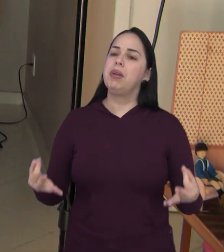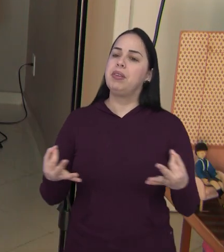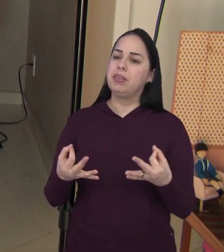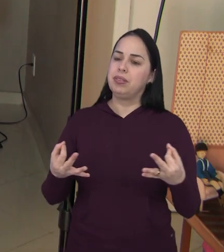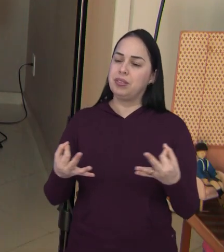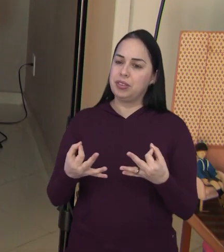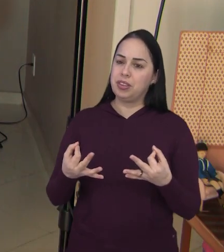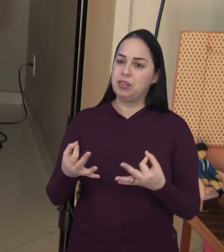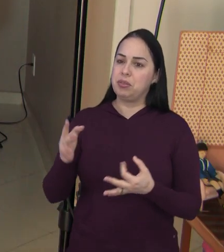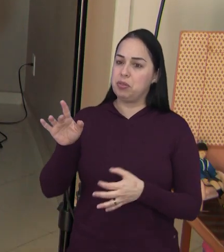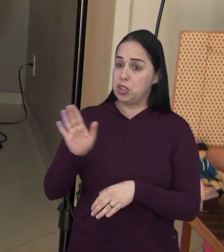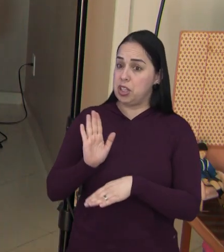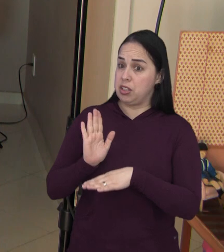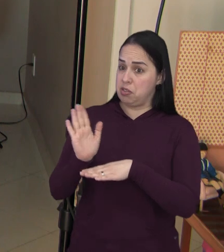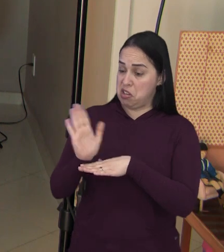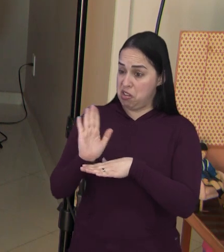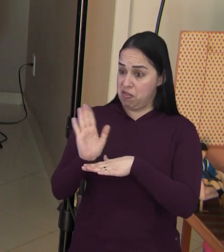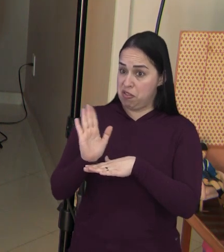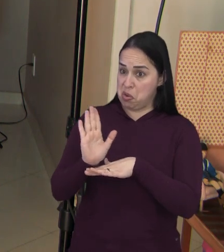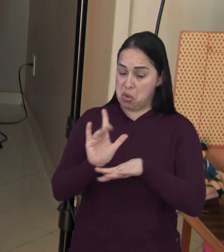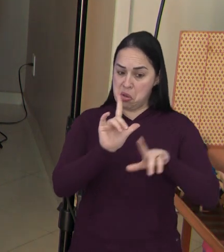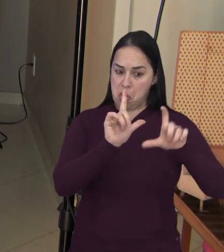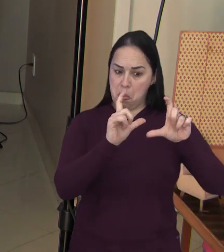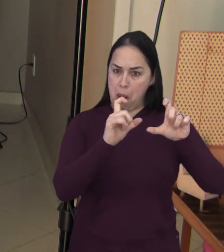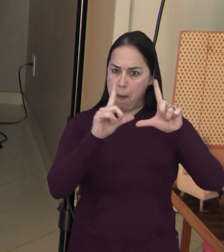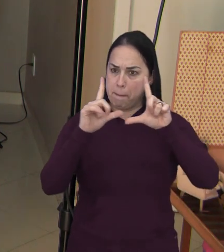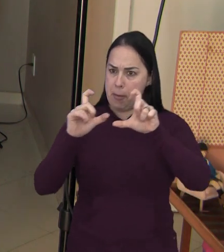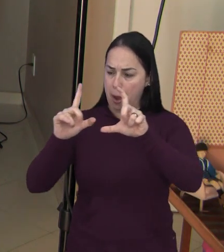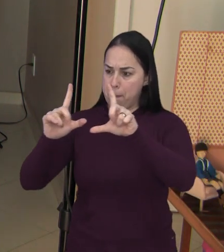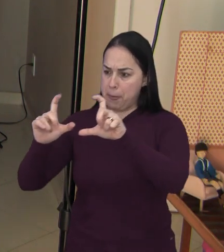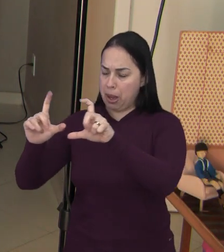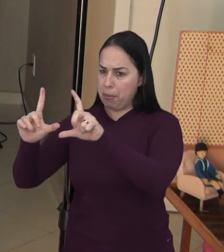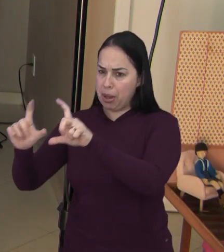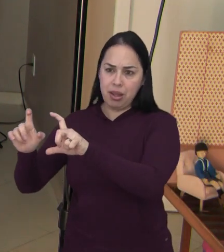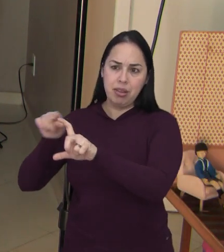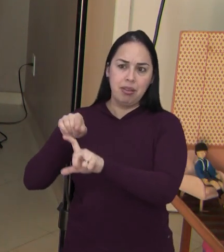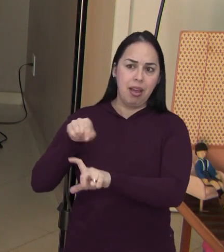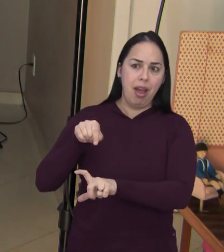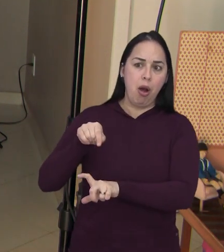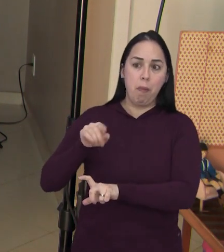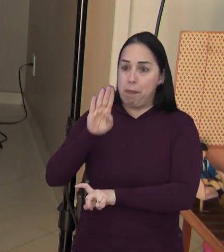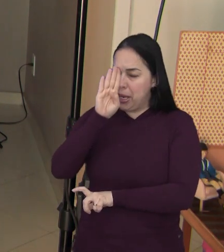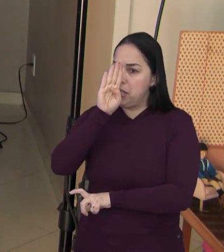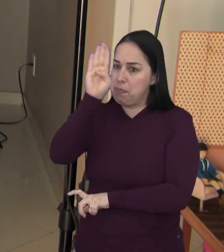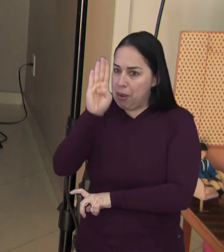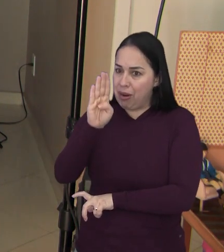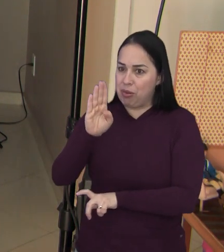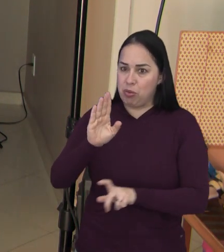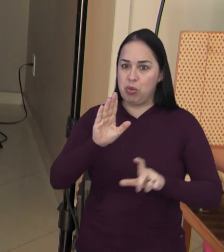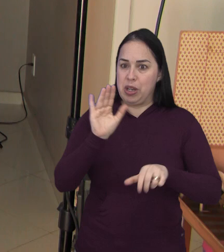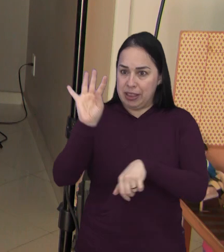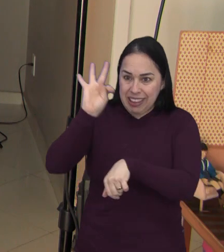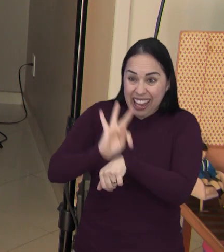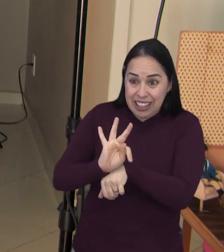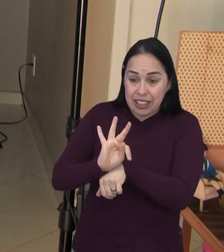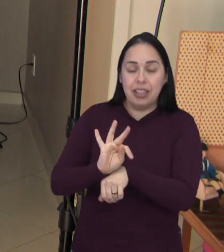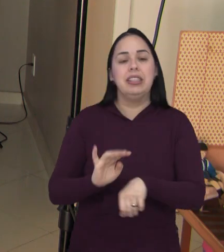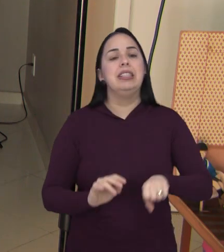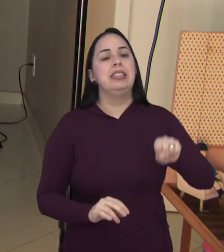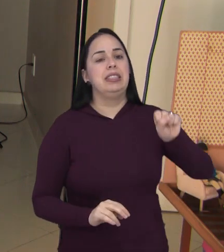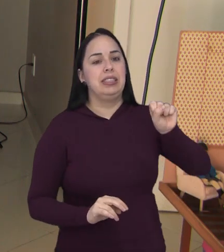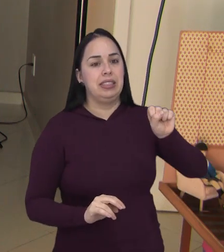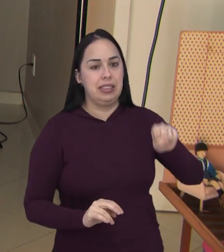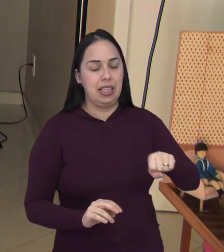Perfeito, e produções em stop motion, né? Que eu acredito que neste momento seja uma das principais produções de vocês. Exato,